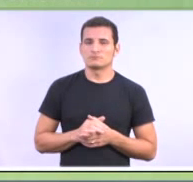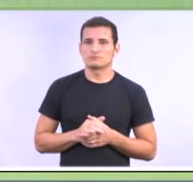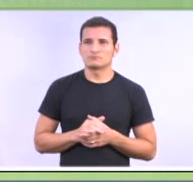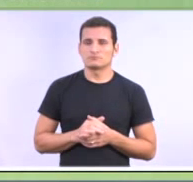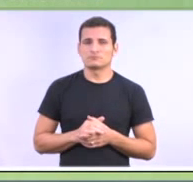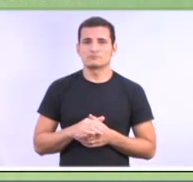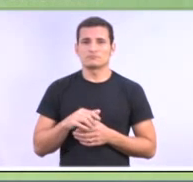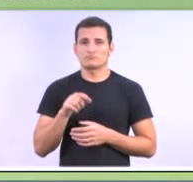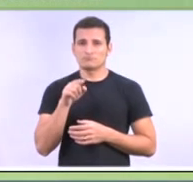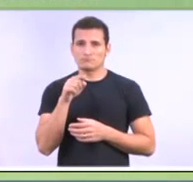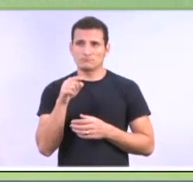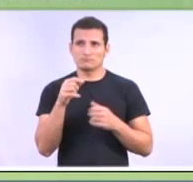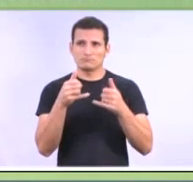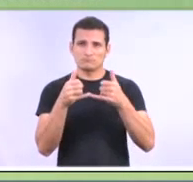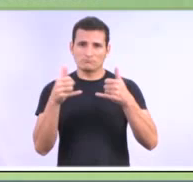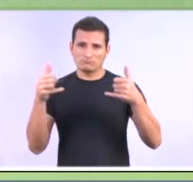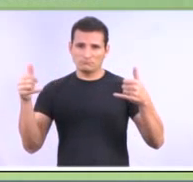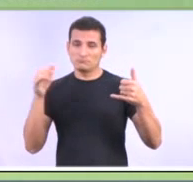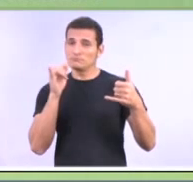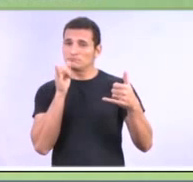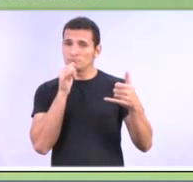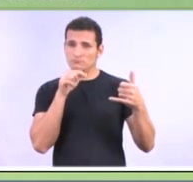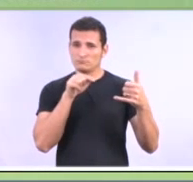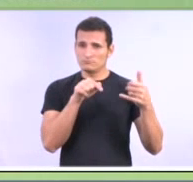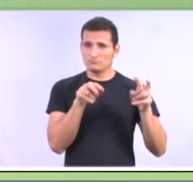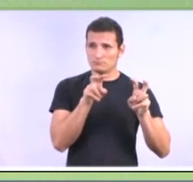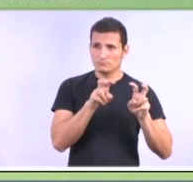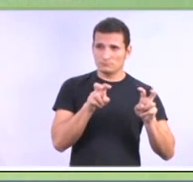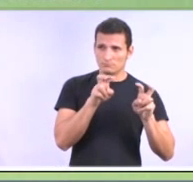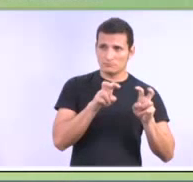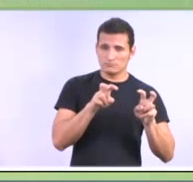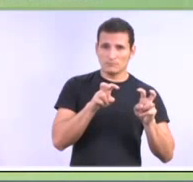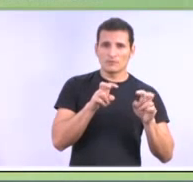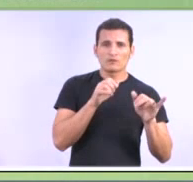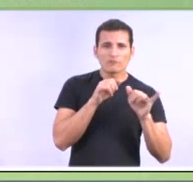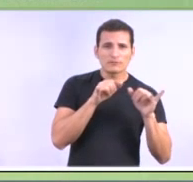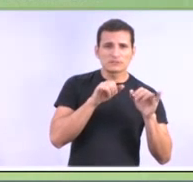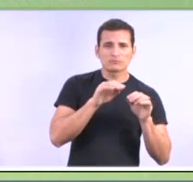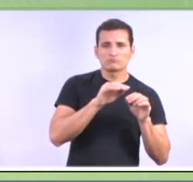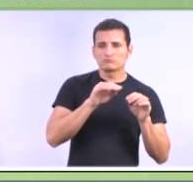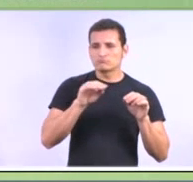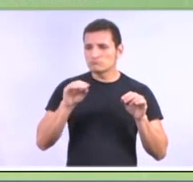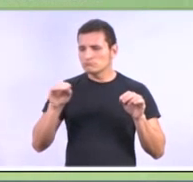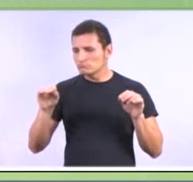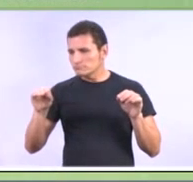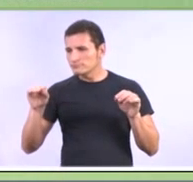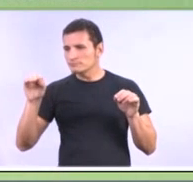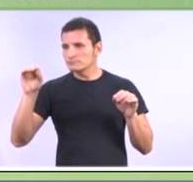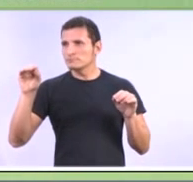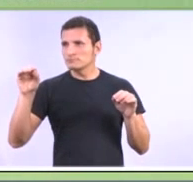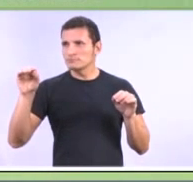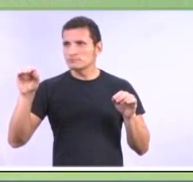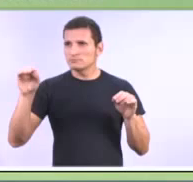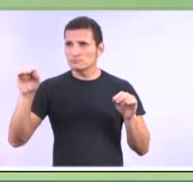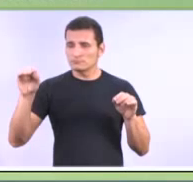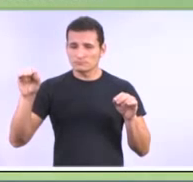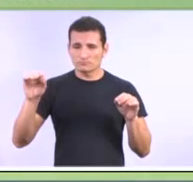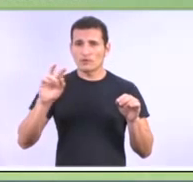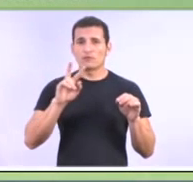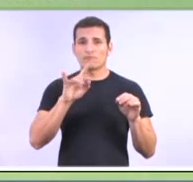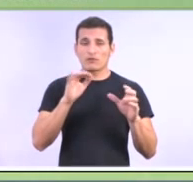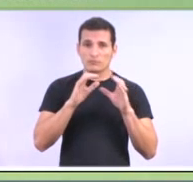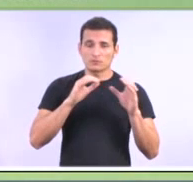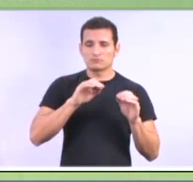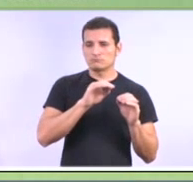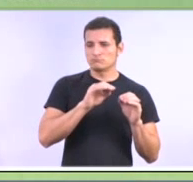esse dispositivo começa a mandar a informação para este daqui, a comunicação vai passar por todo o meio